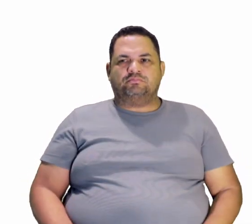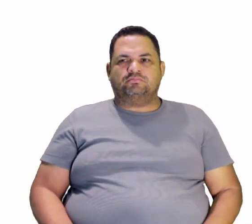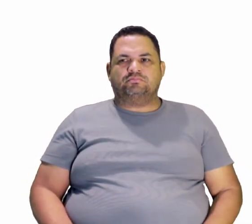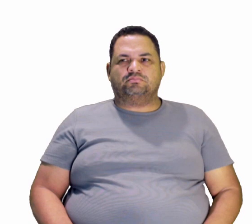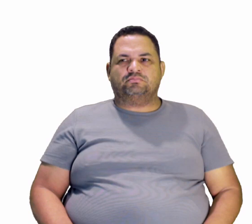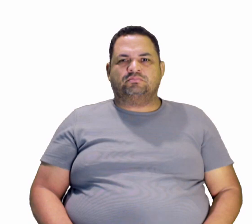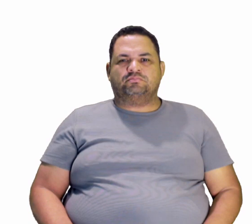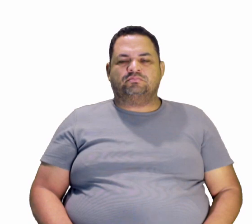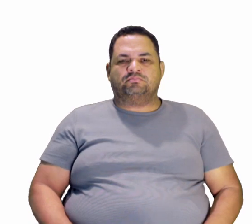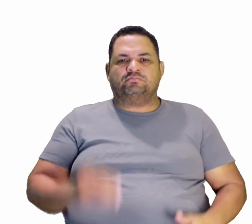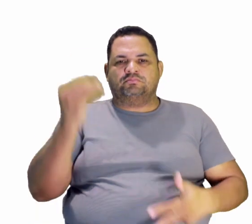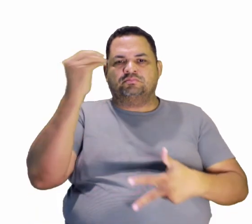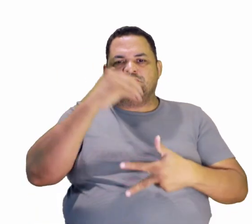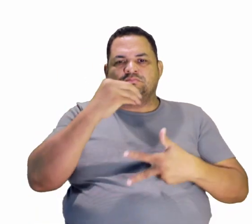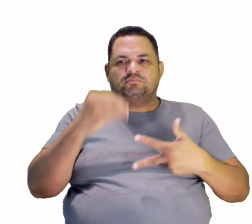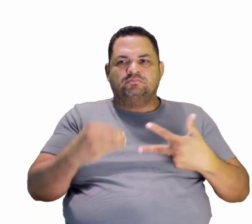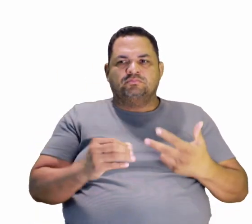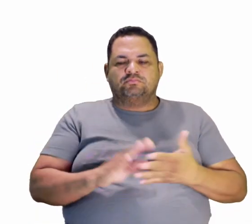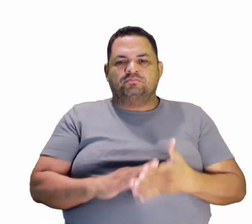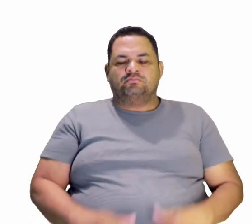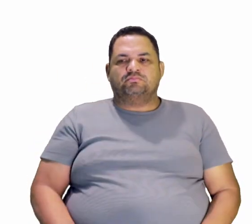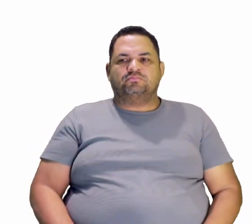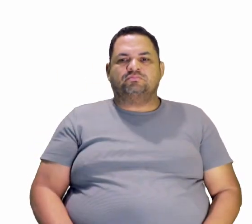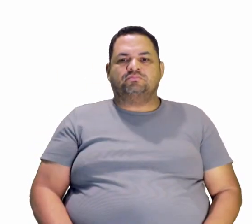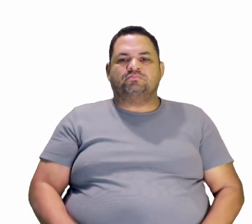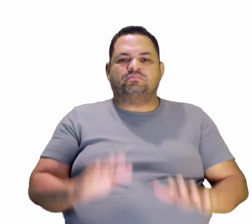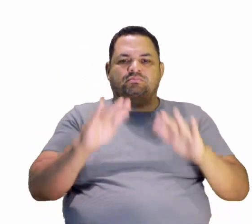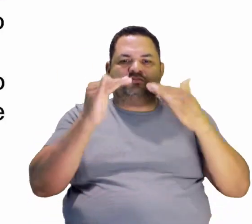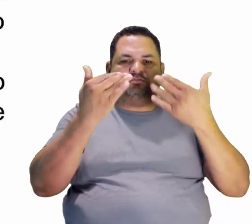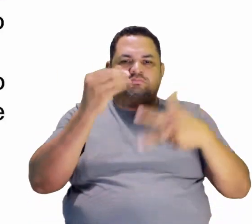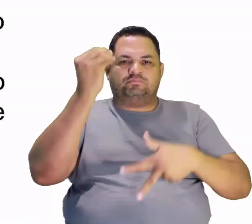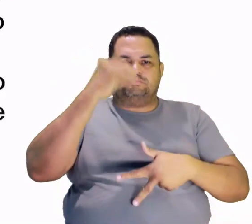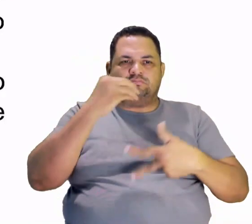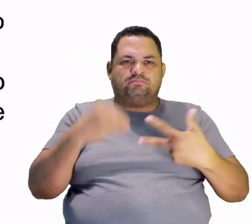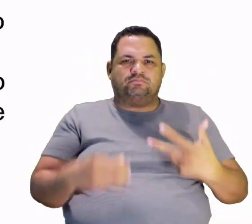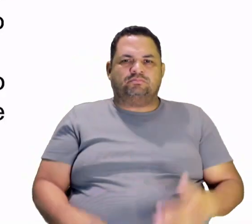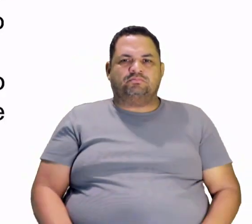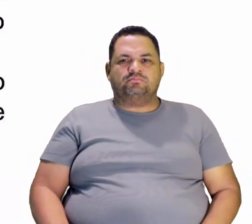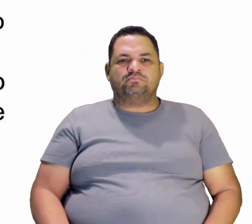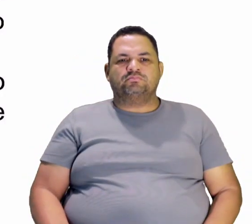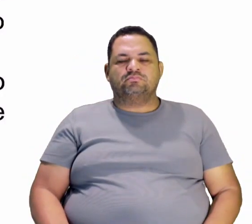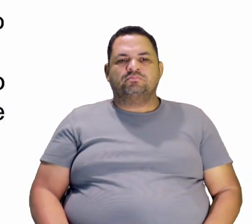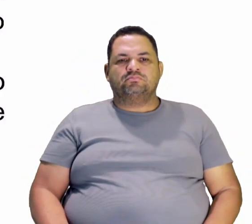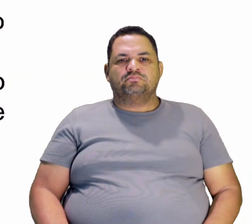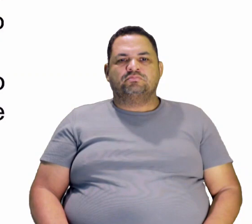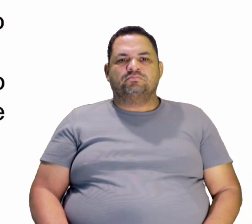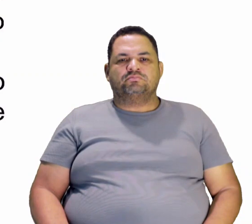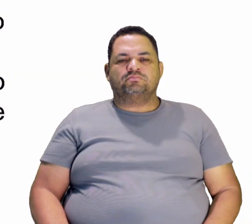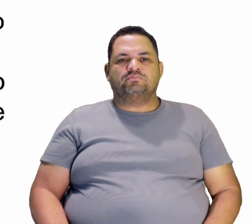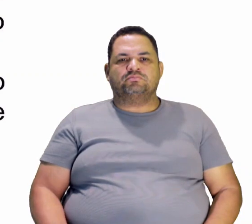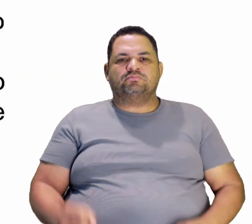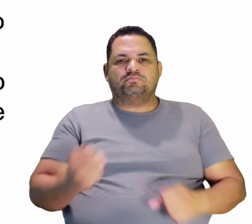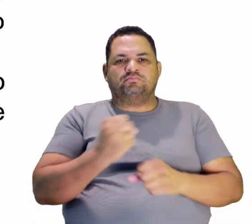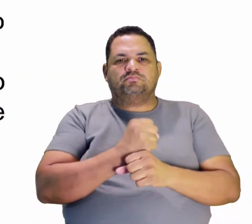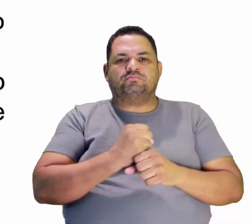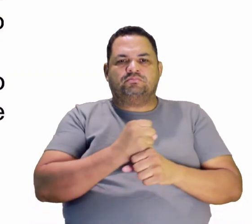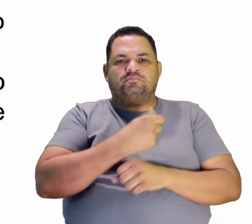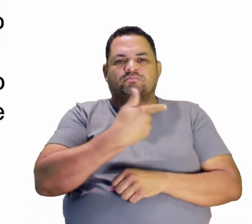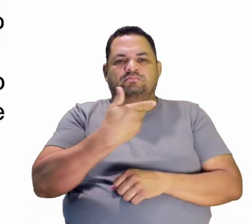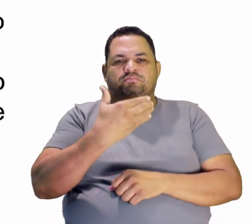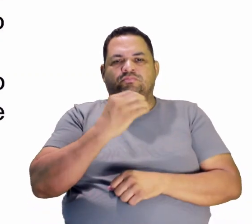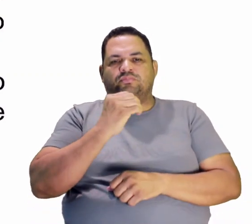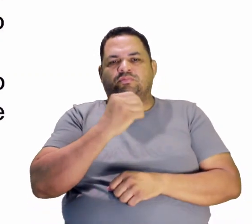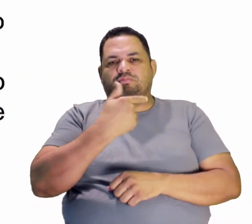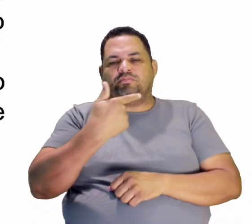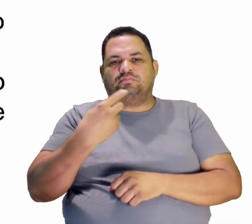para a questão de Enem, então, né? Olha aí, ó. Se liga no Enem. E Enem de 2021. Olha